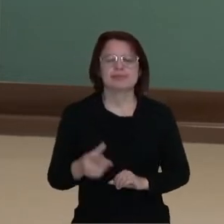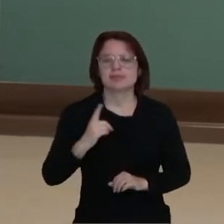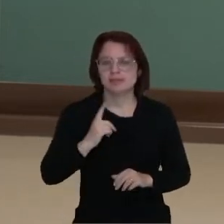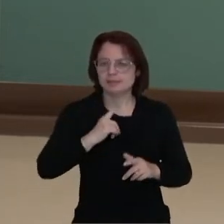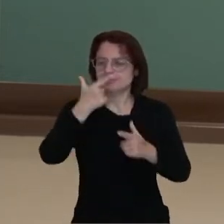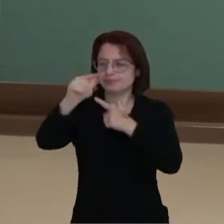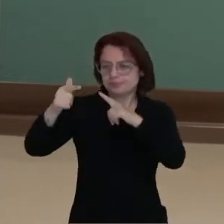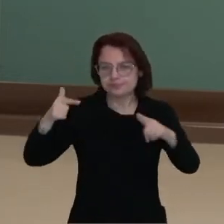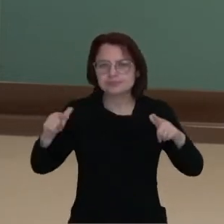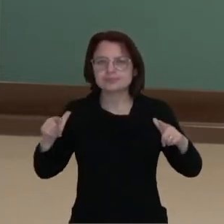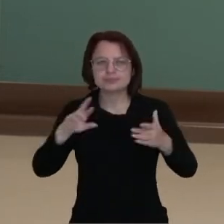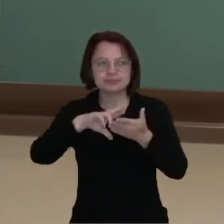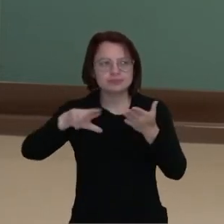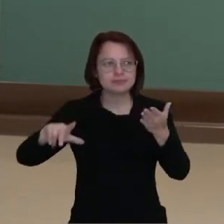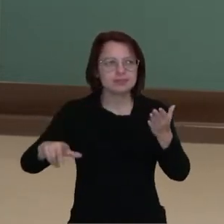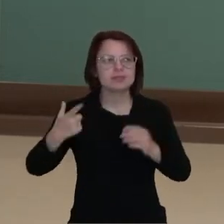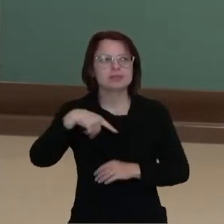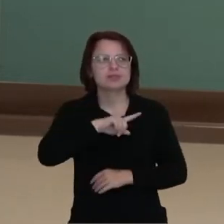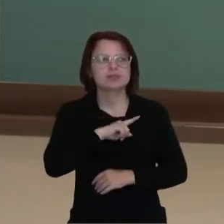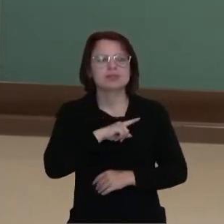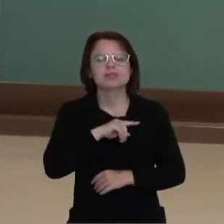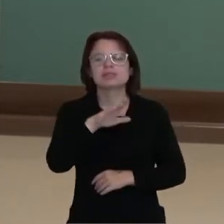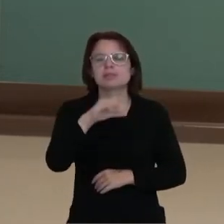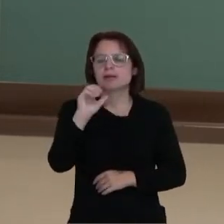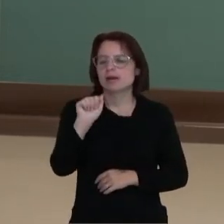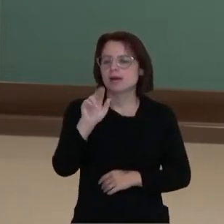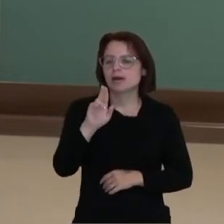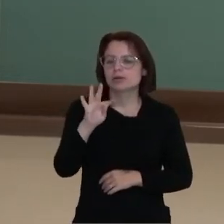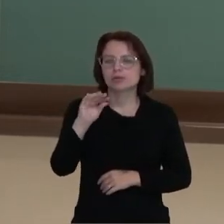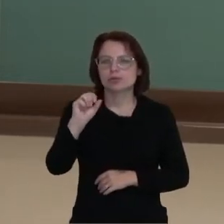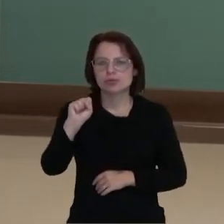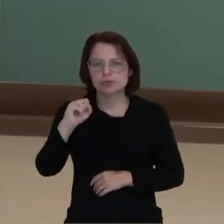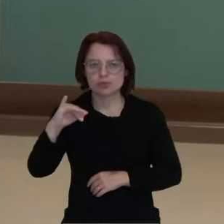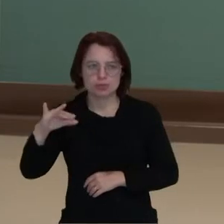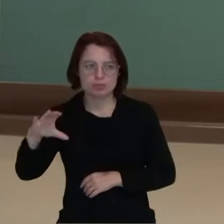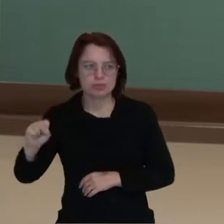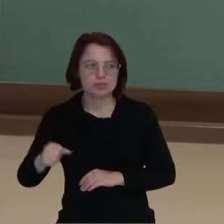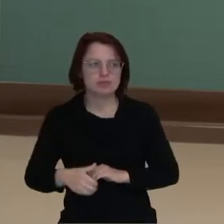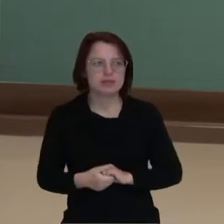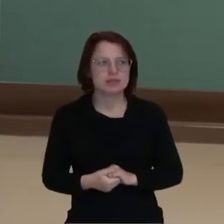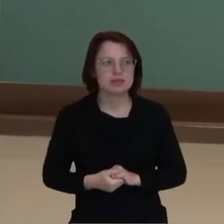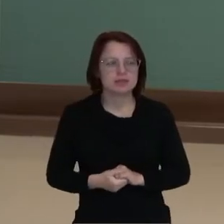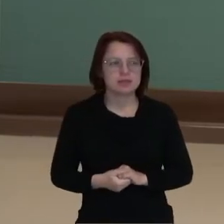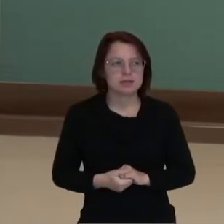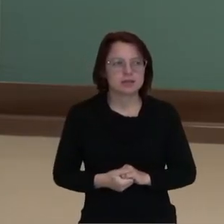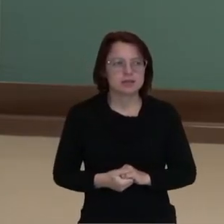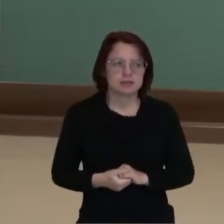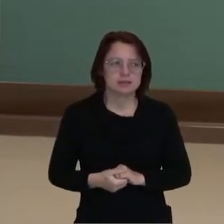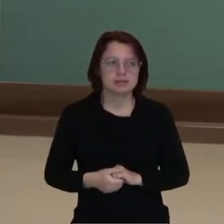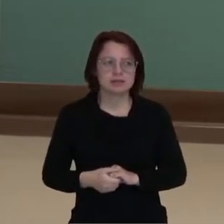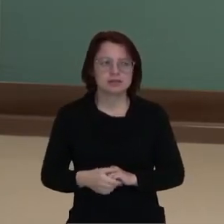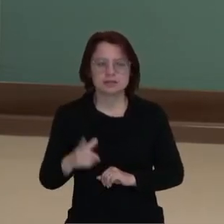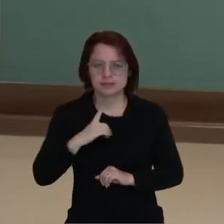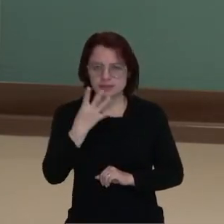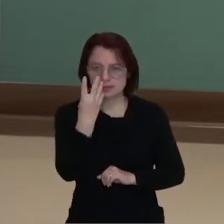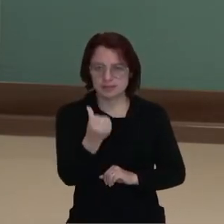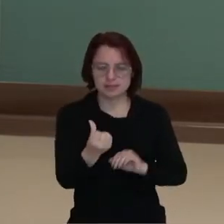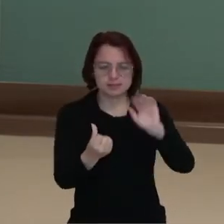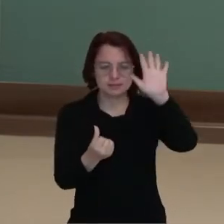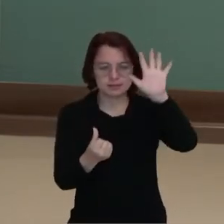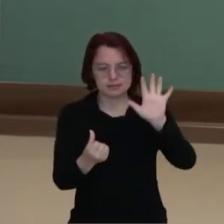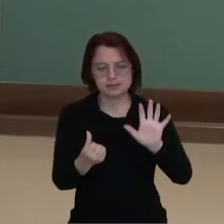outras características são chamados de autossômicos. Então, olha, nós temos os 46 cromossomos